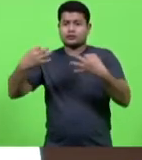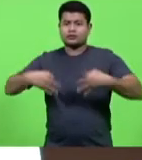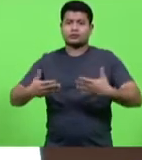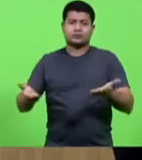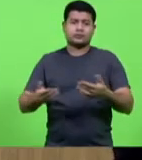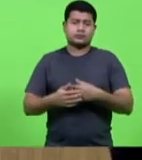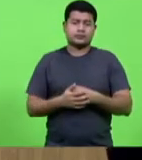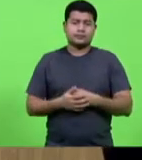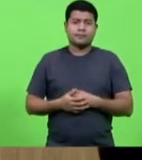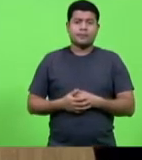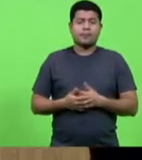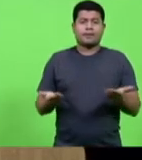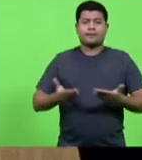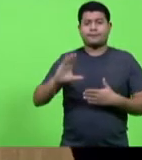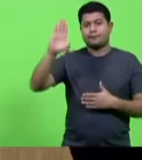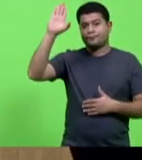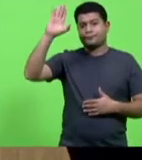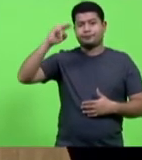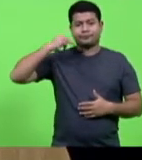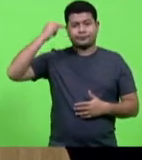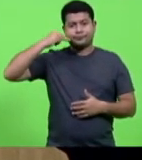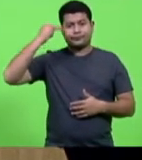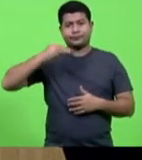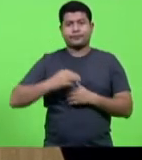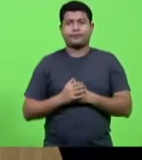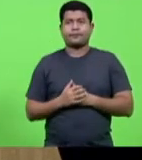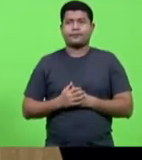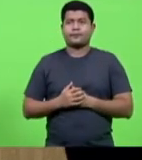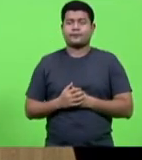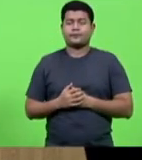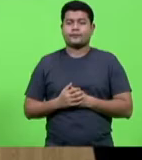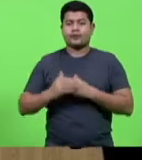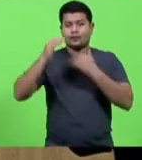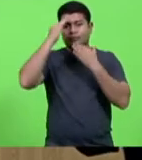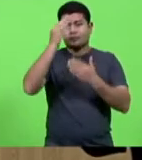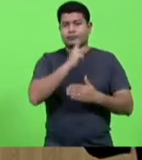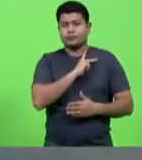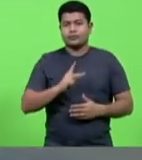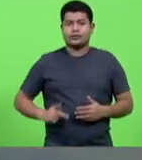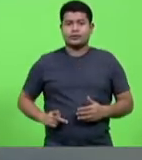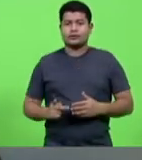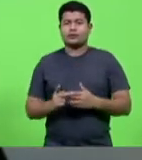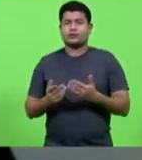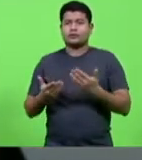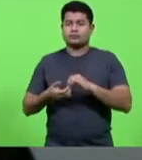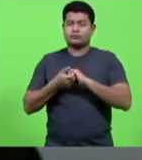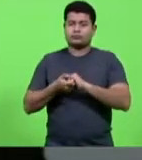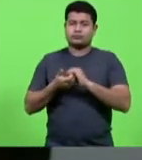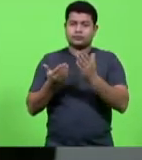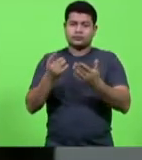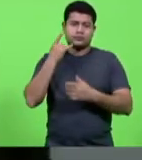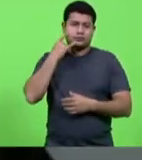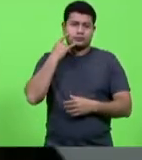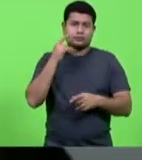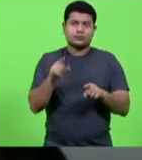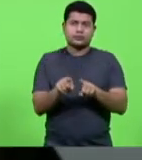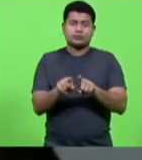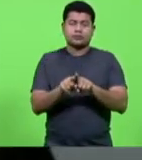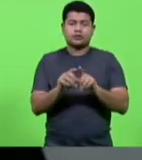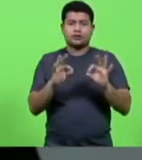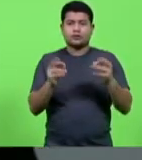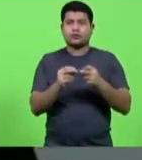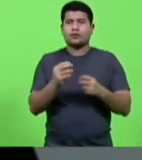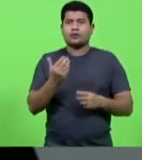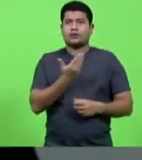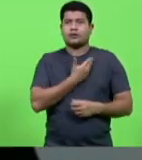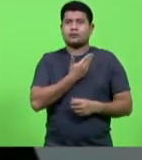palavra o deputado Márcio Machado. Muito obrigado, presidente, deputado Mauro de Nadal, cumprimento a todos os colegas deputados.